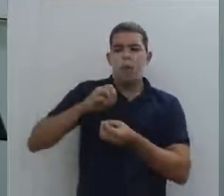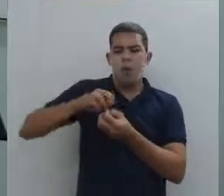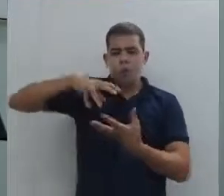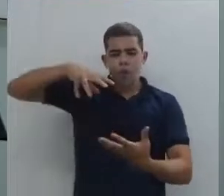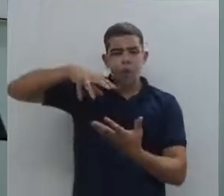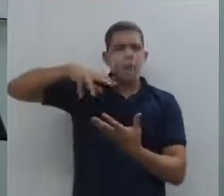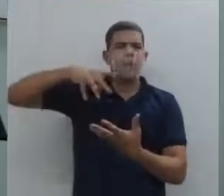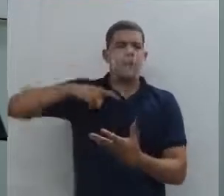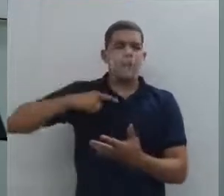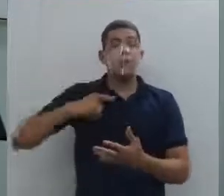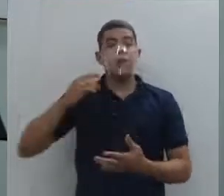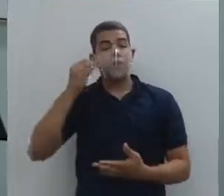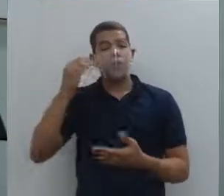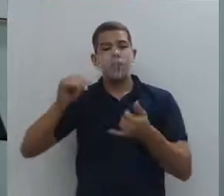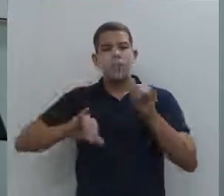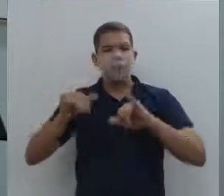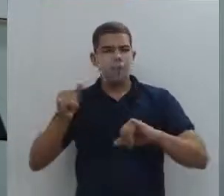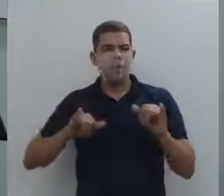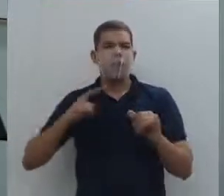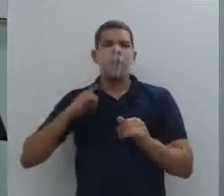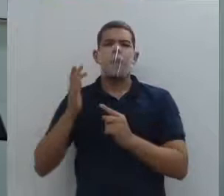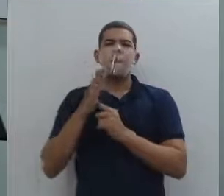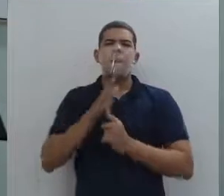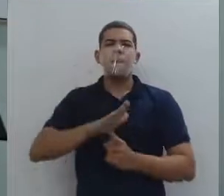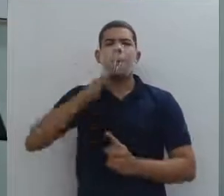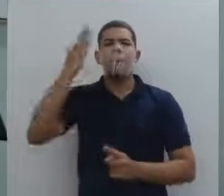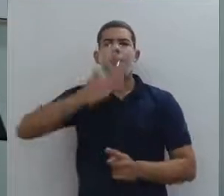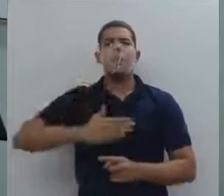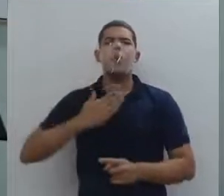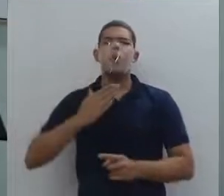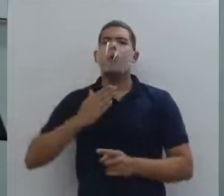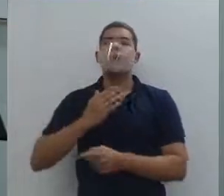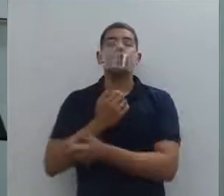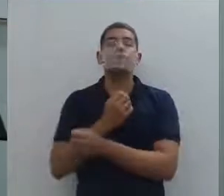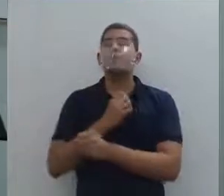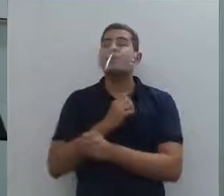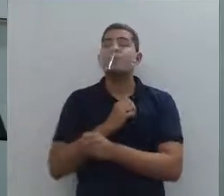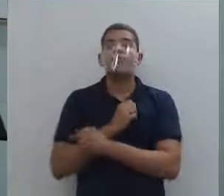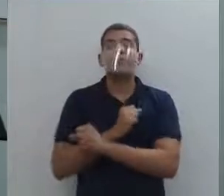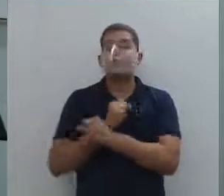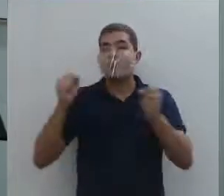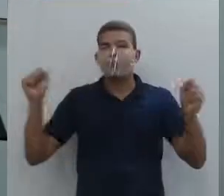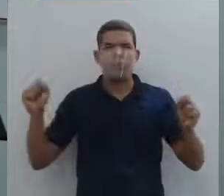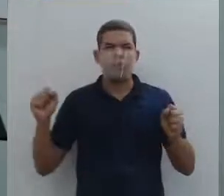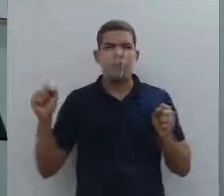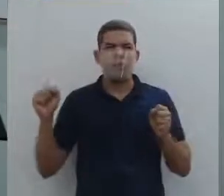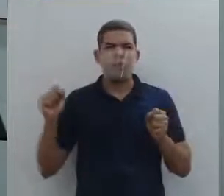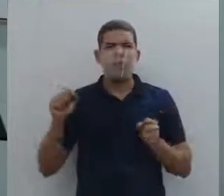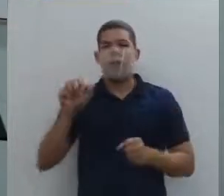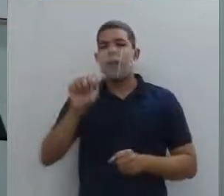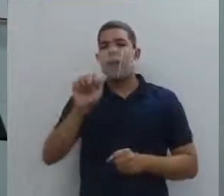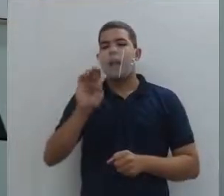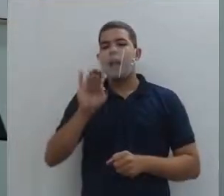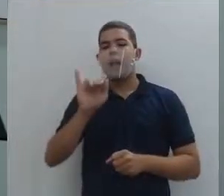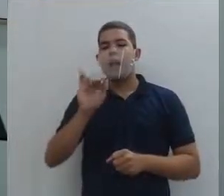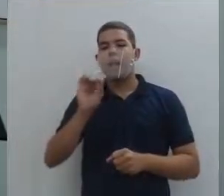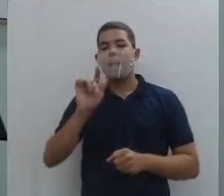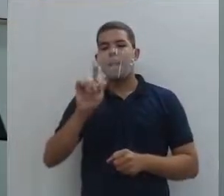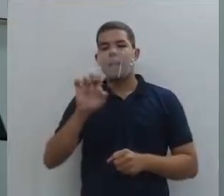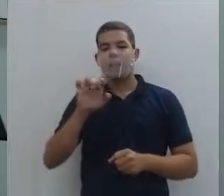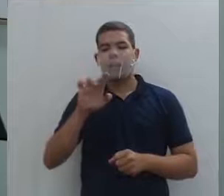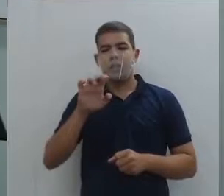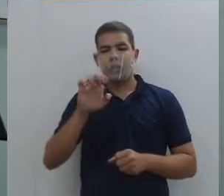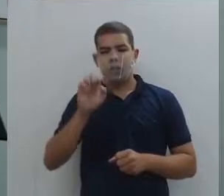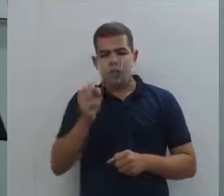através de um experimento que ele conseguiu demonstrar que é impossível a teoria da biogênese ser